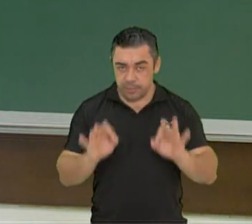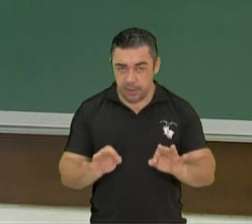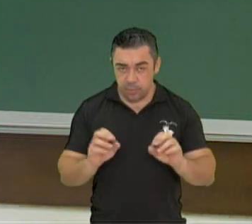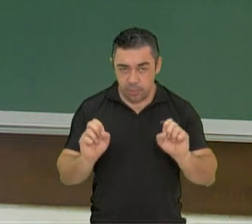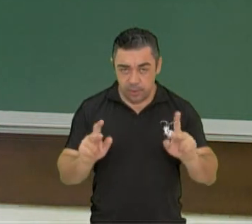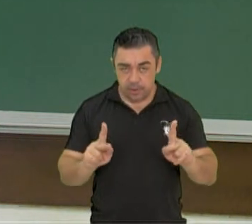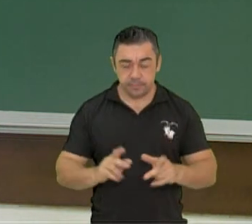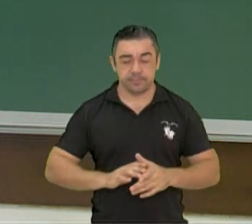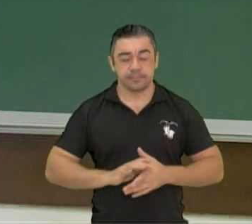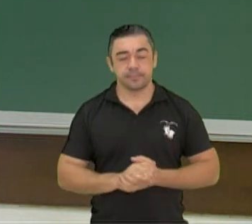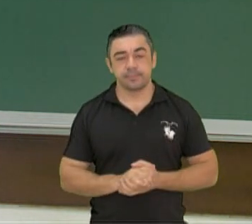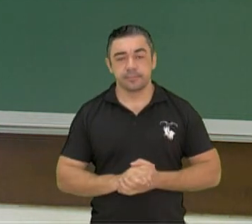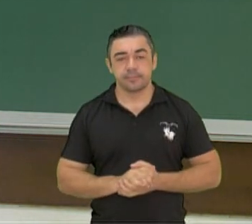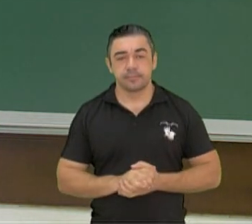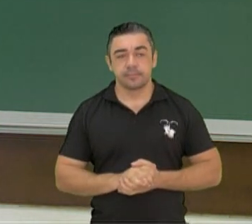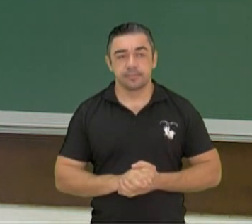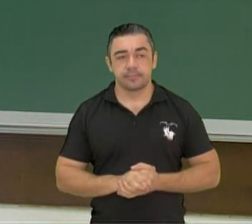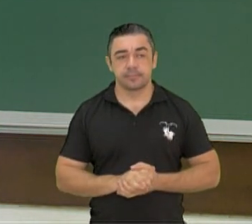ok?